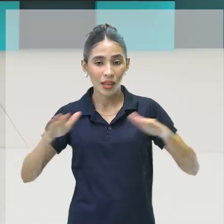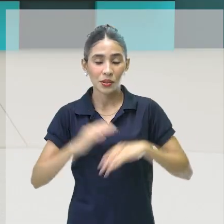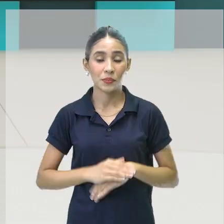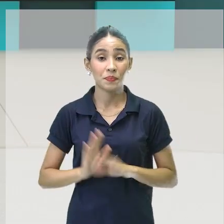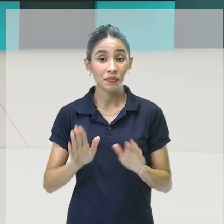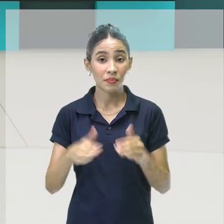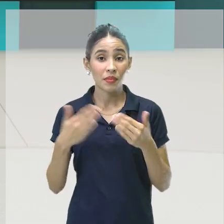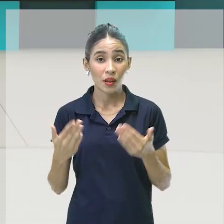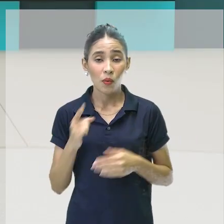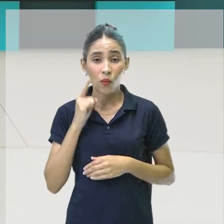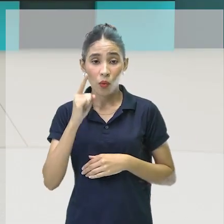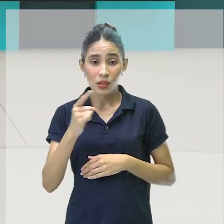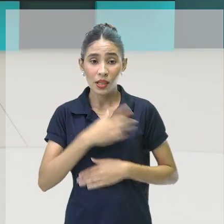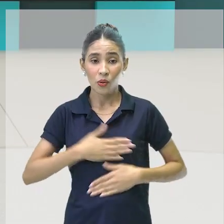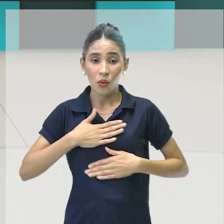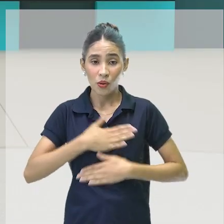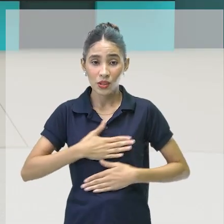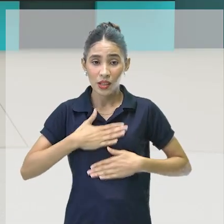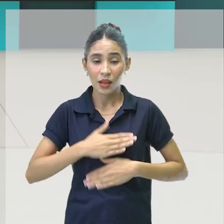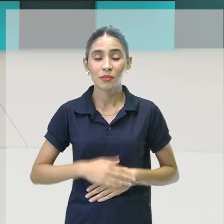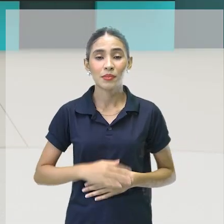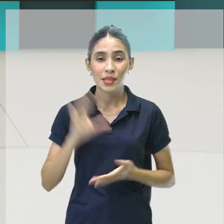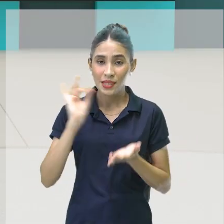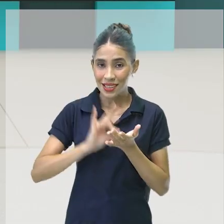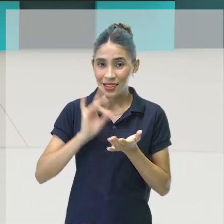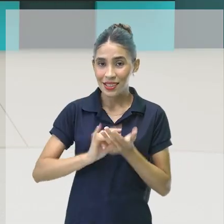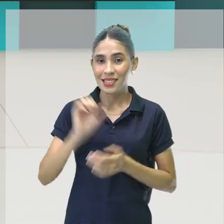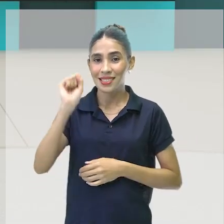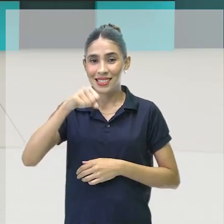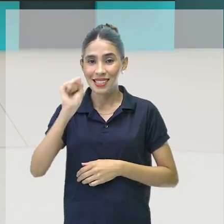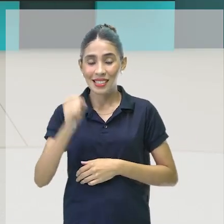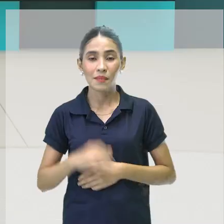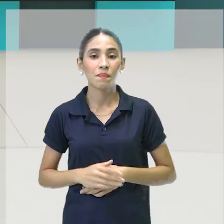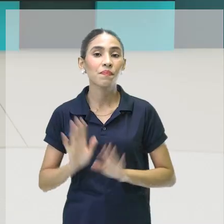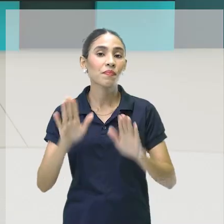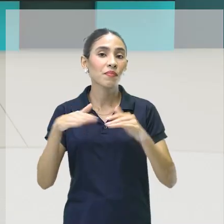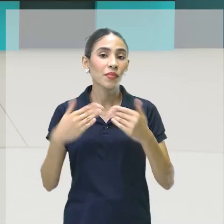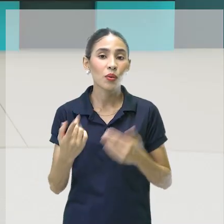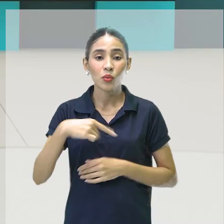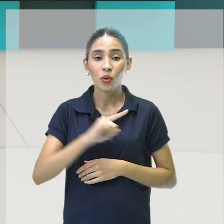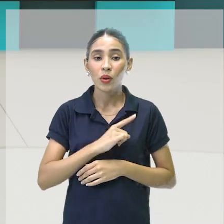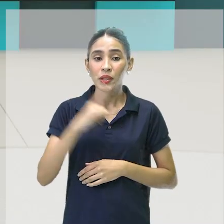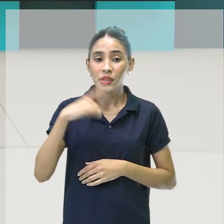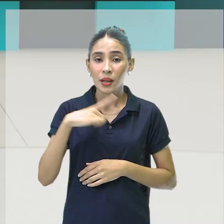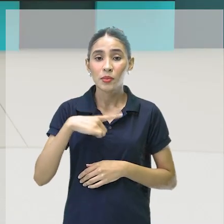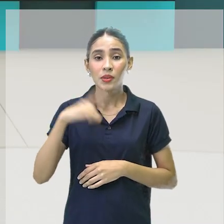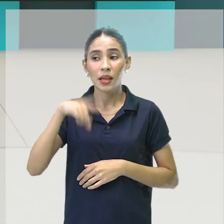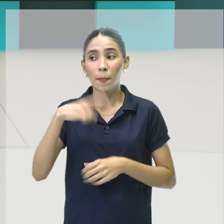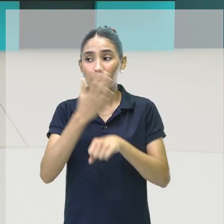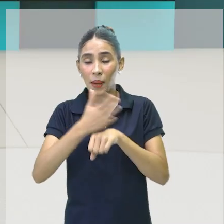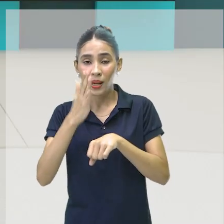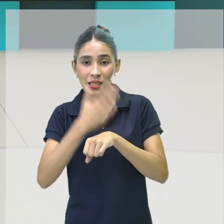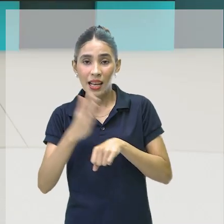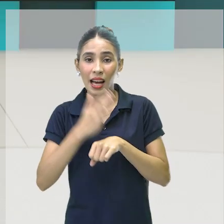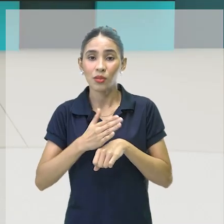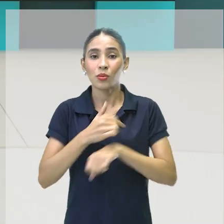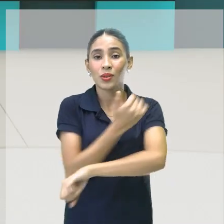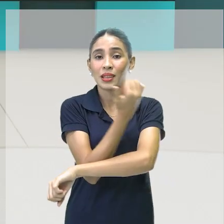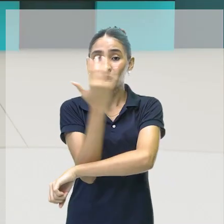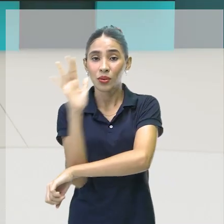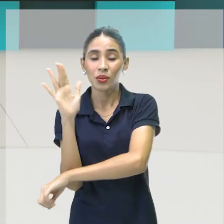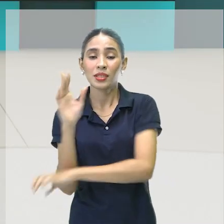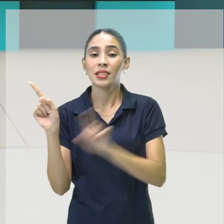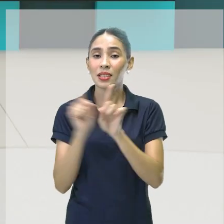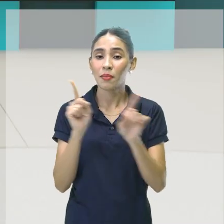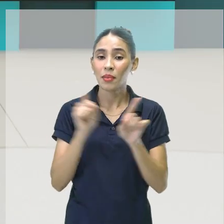aí, vocês gostaram? Tenho certeza que sim. Mas assim como nós temos esses que são praticados na natureza, nós